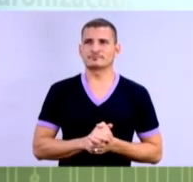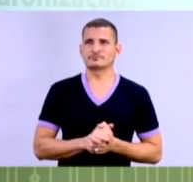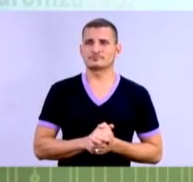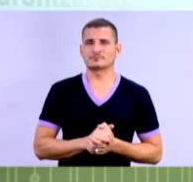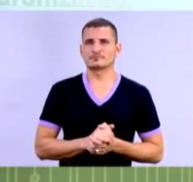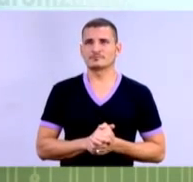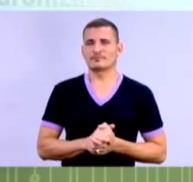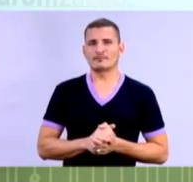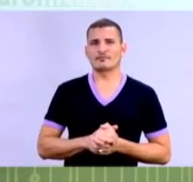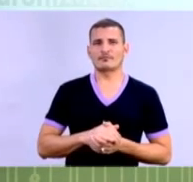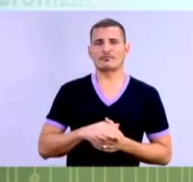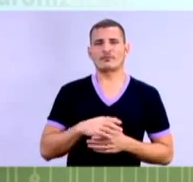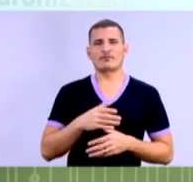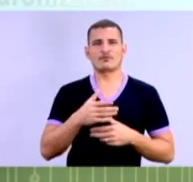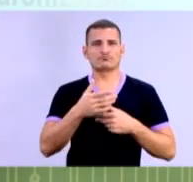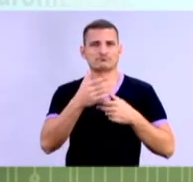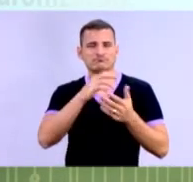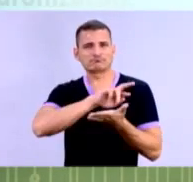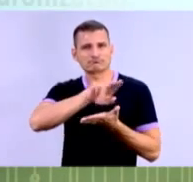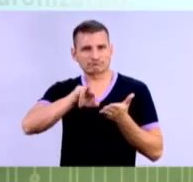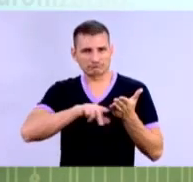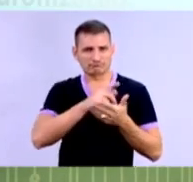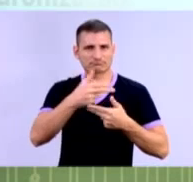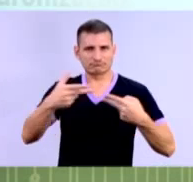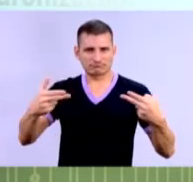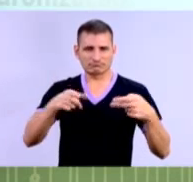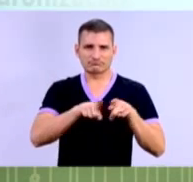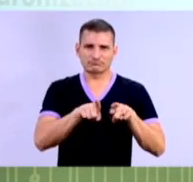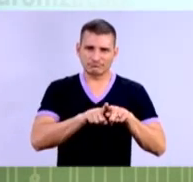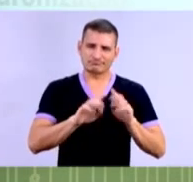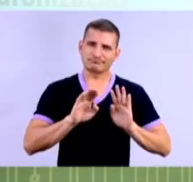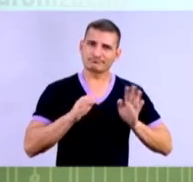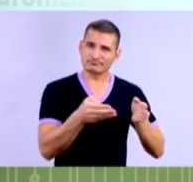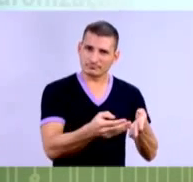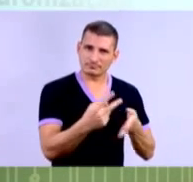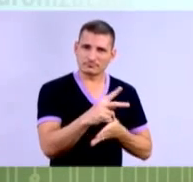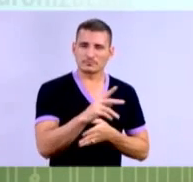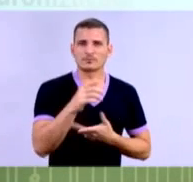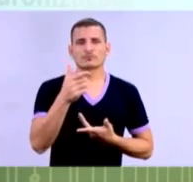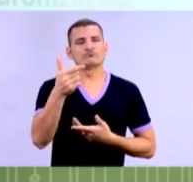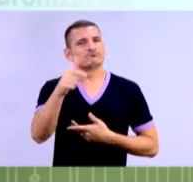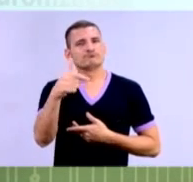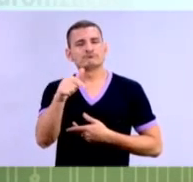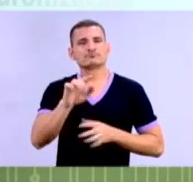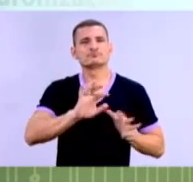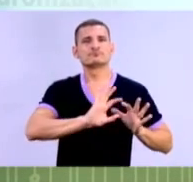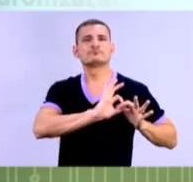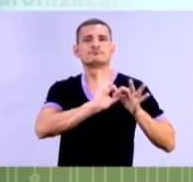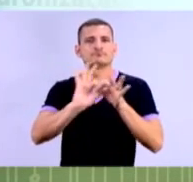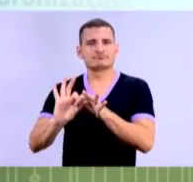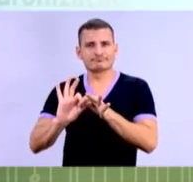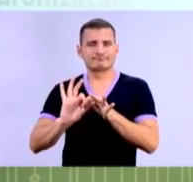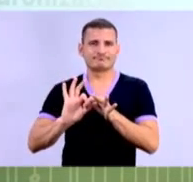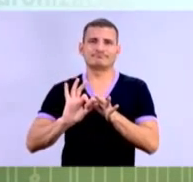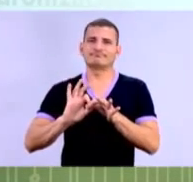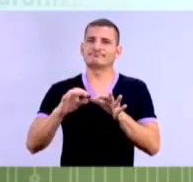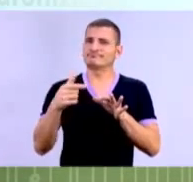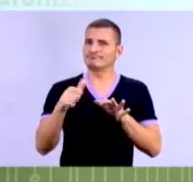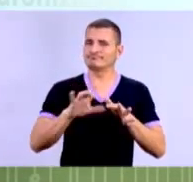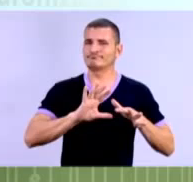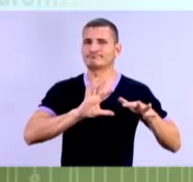dispositivos finais intermediários eram específicos, ou seja, você não tinha a interligação, né, a